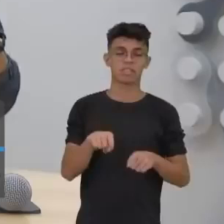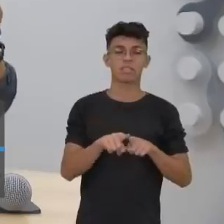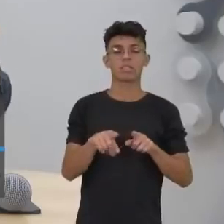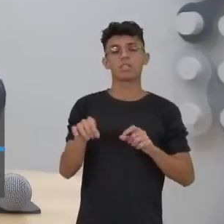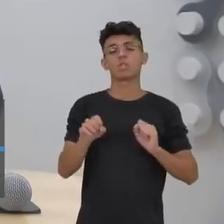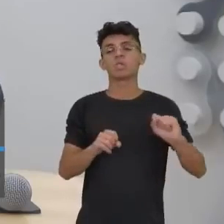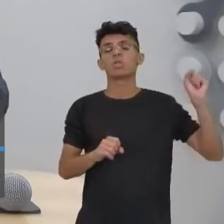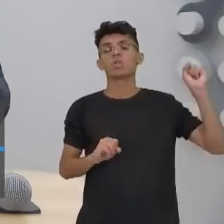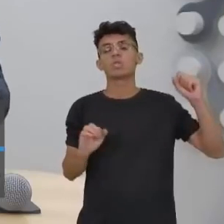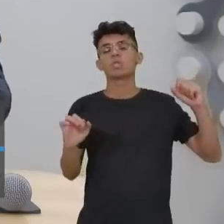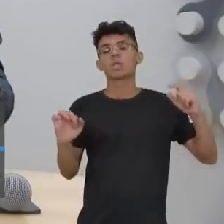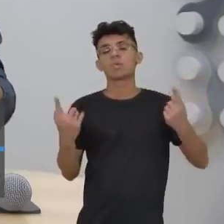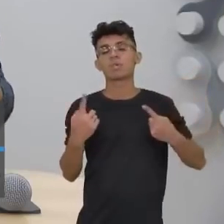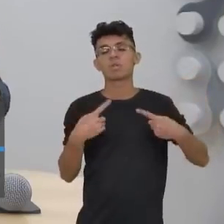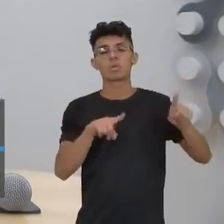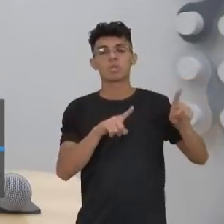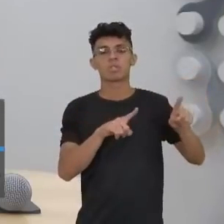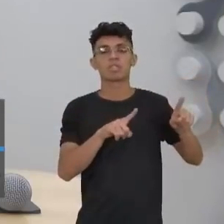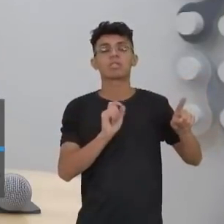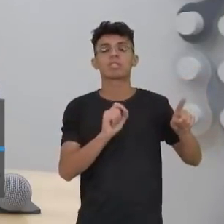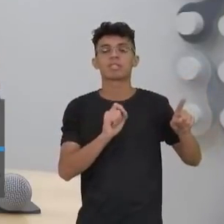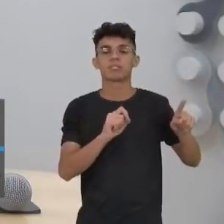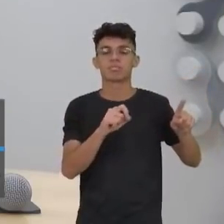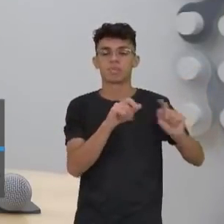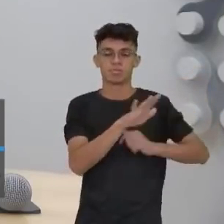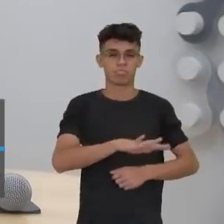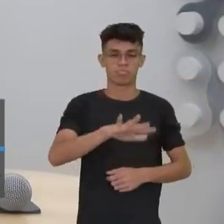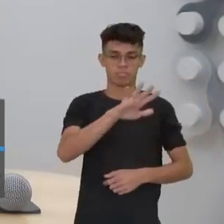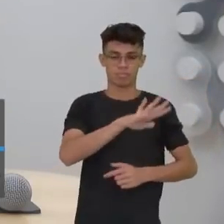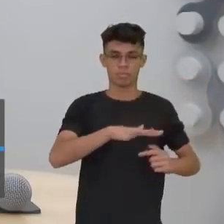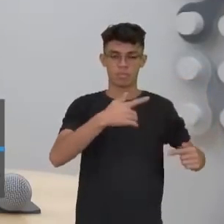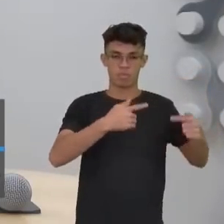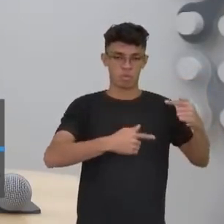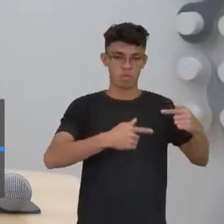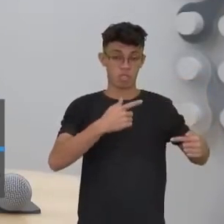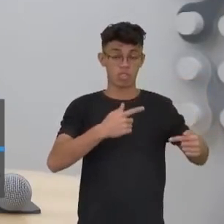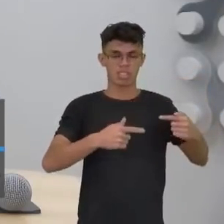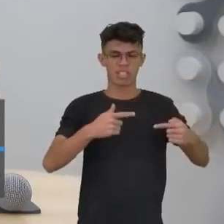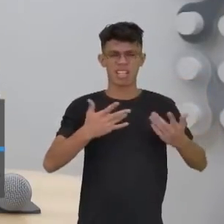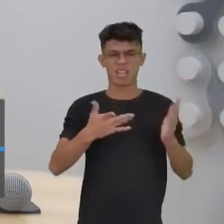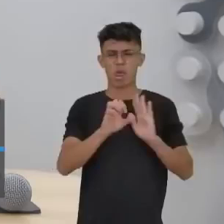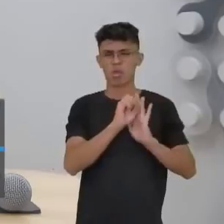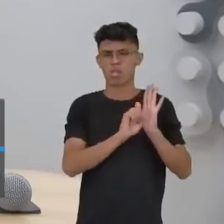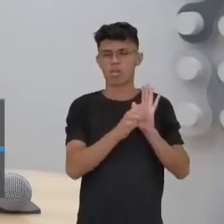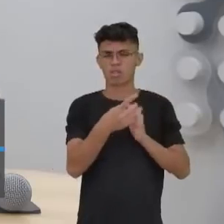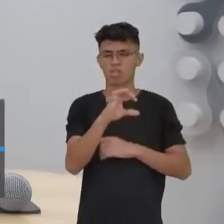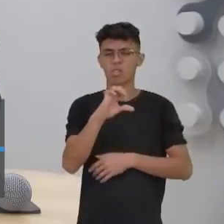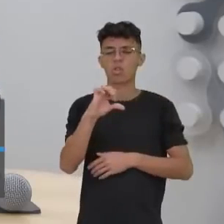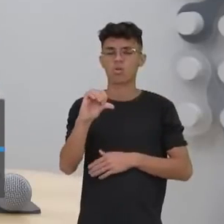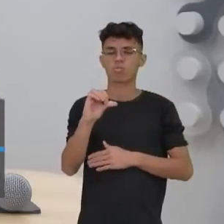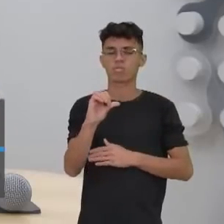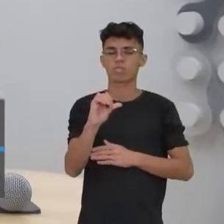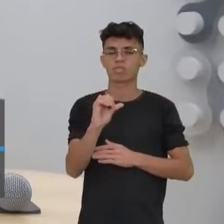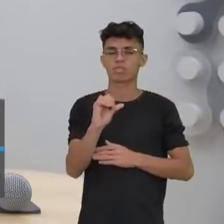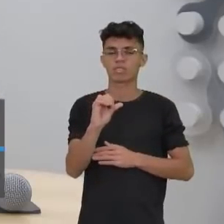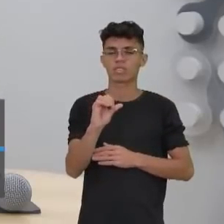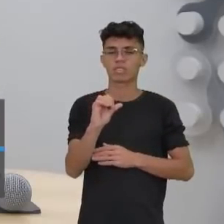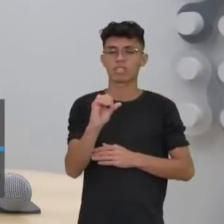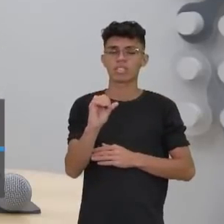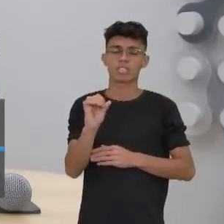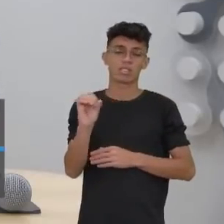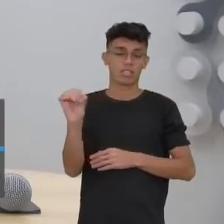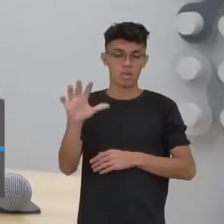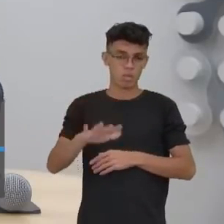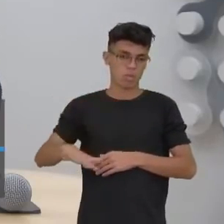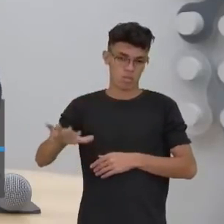contra as elites que estavam dominando a cena política desde o final do século XIX, que era o pessoal ali do